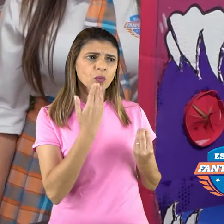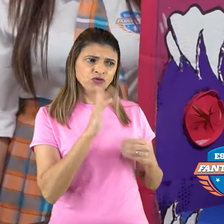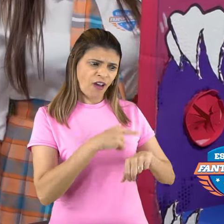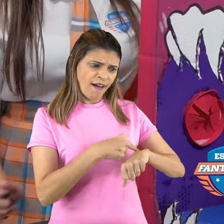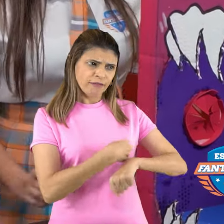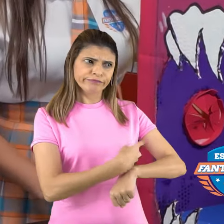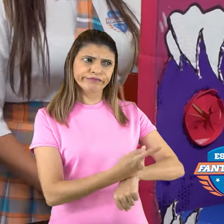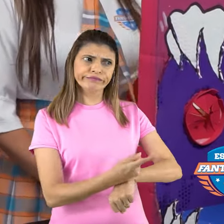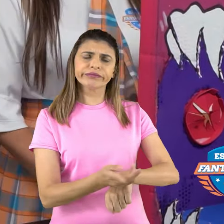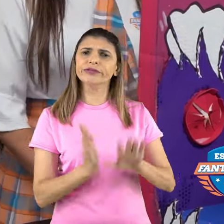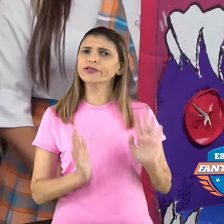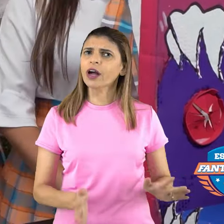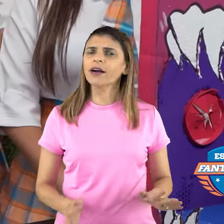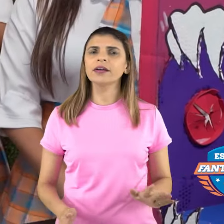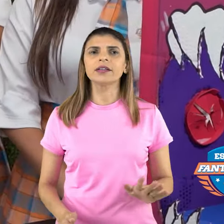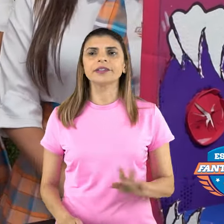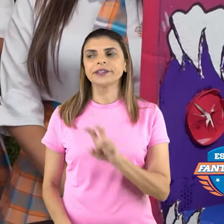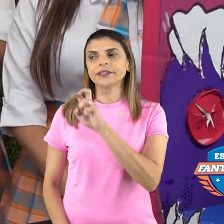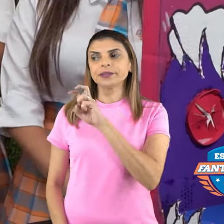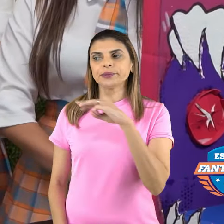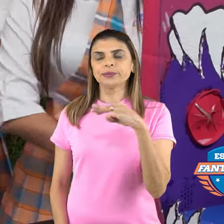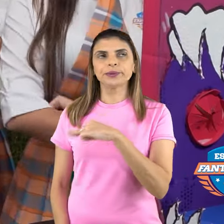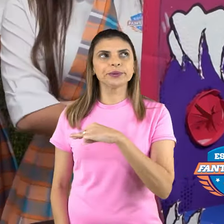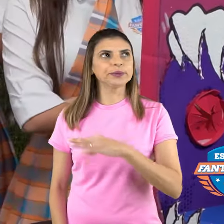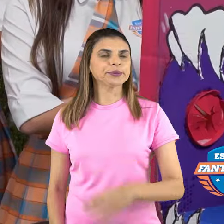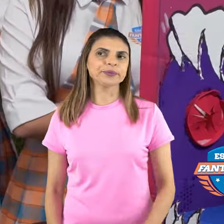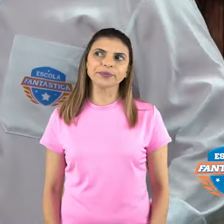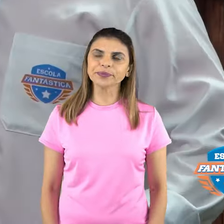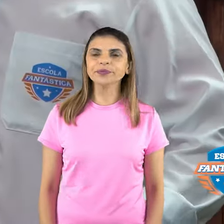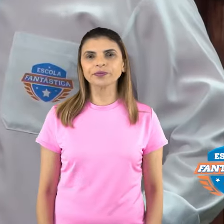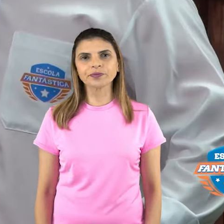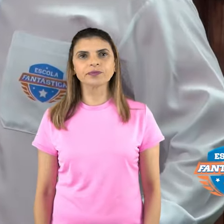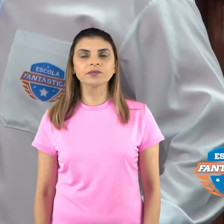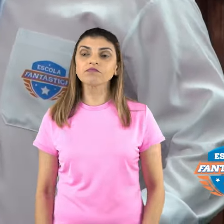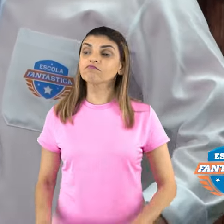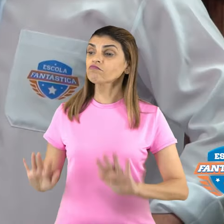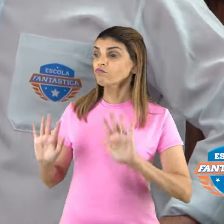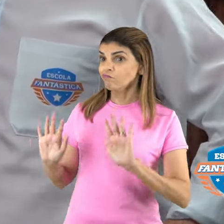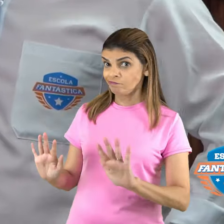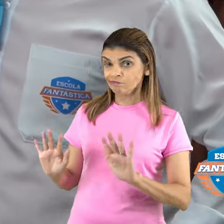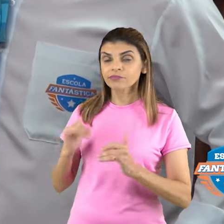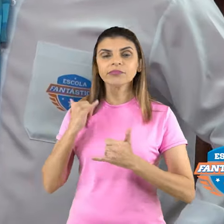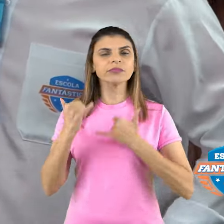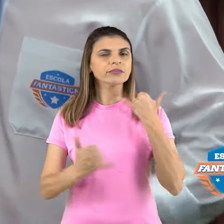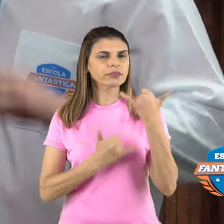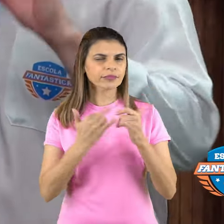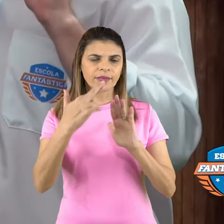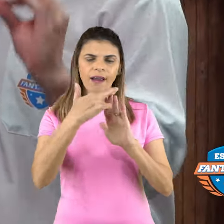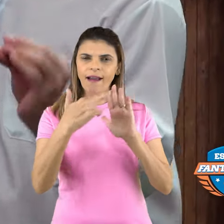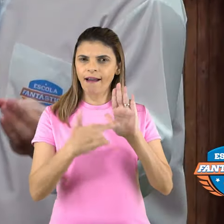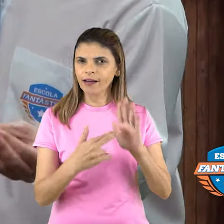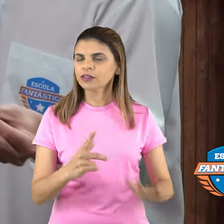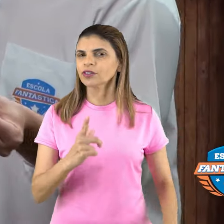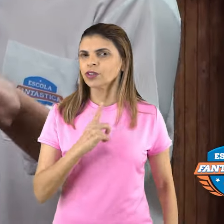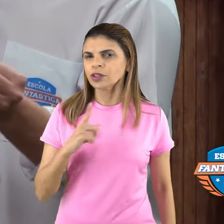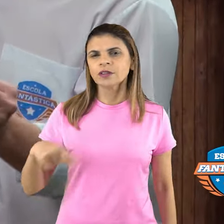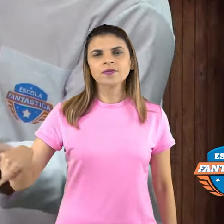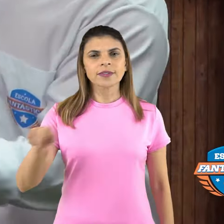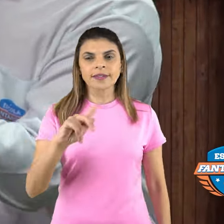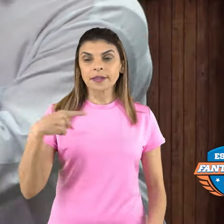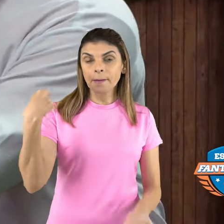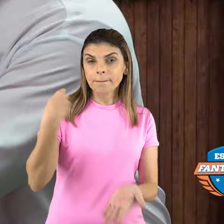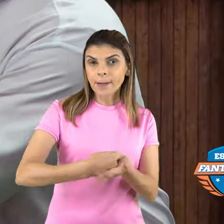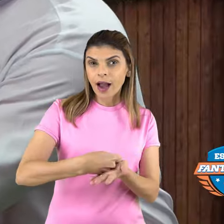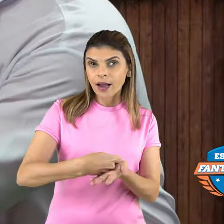tempão, tá? Cinco minutos. Bom, esse jogo tem uma regra. Vocês precisam pagar